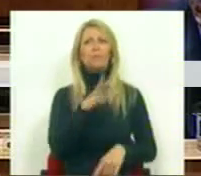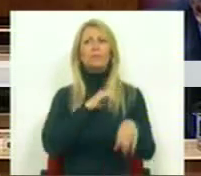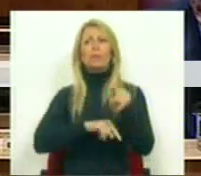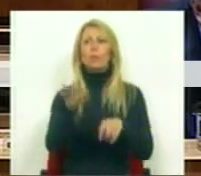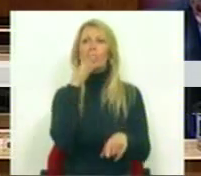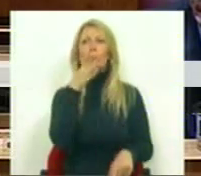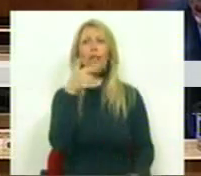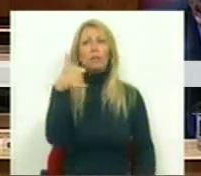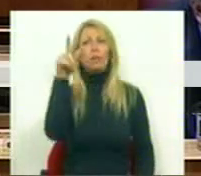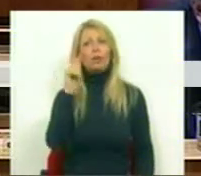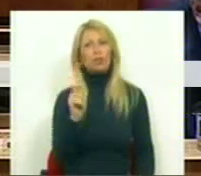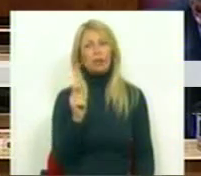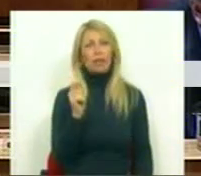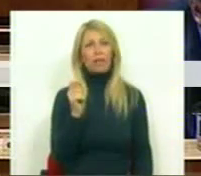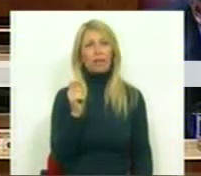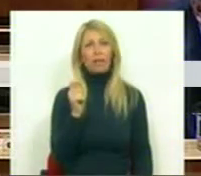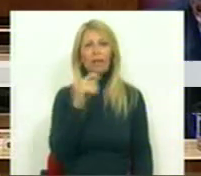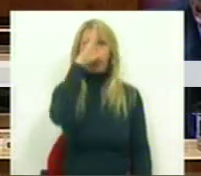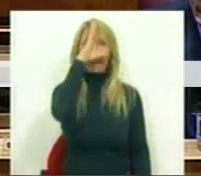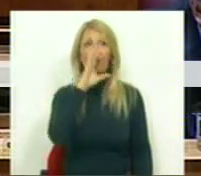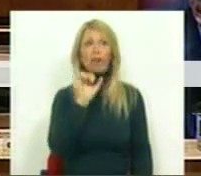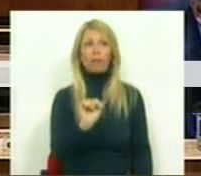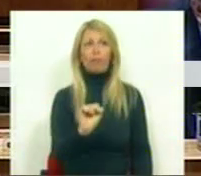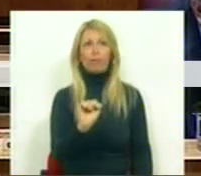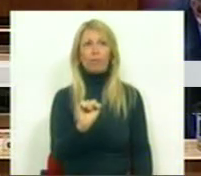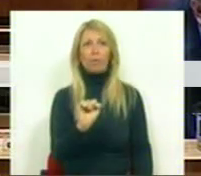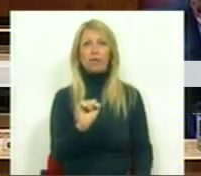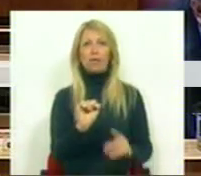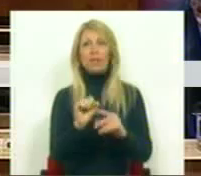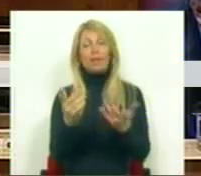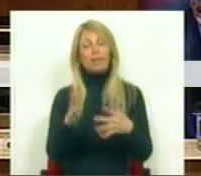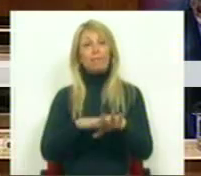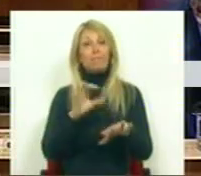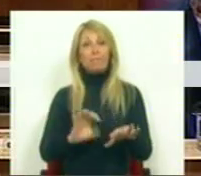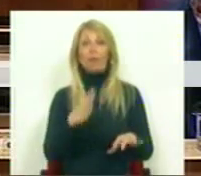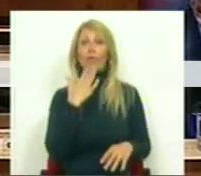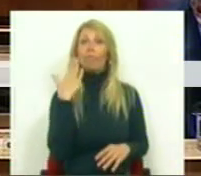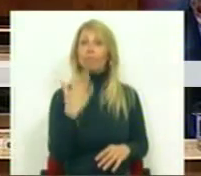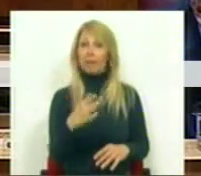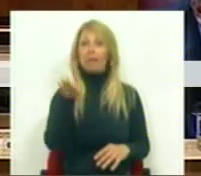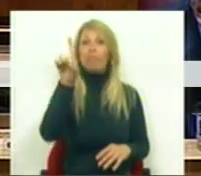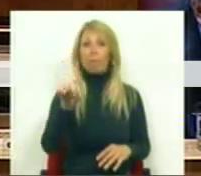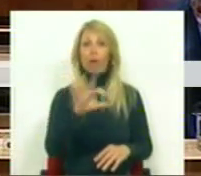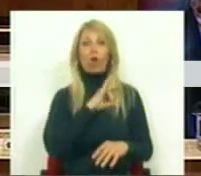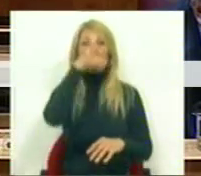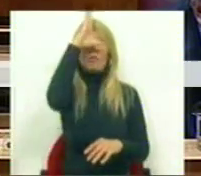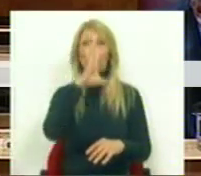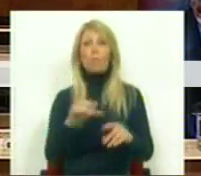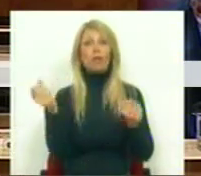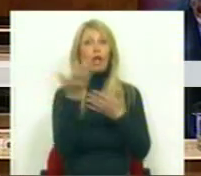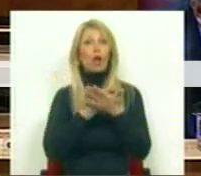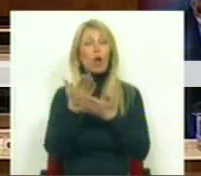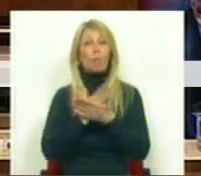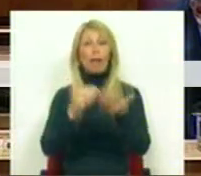do Bloco de Esquerda, ao Governo. E nessa medida foi solicitado também pelo Sr. Ministro da Economia